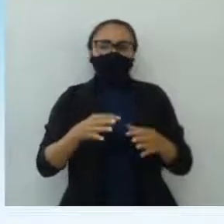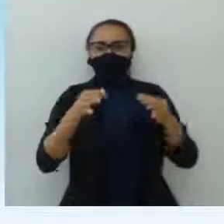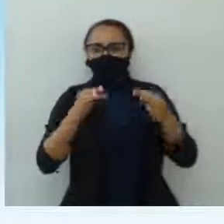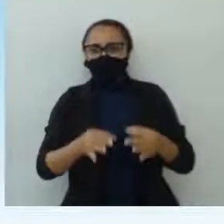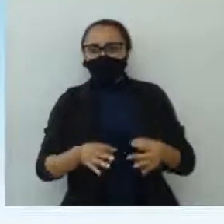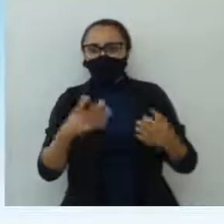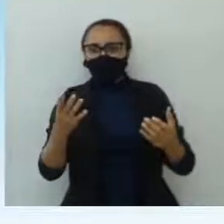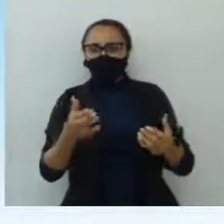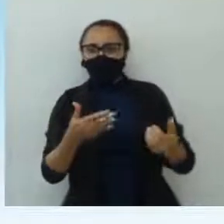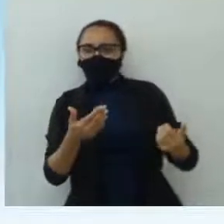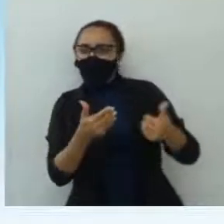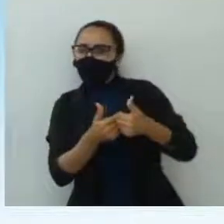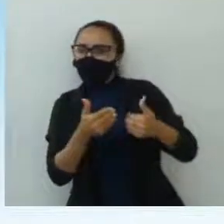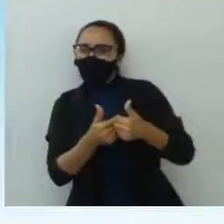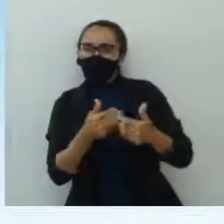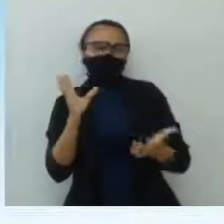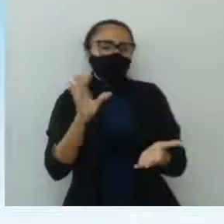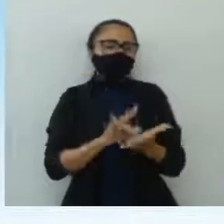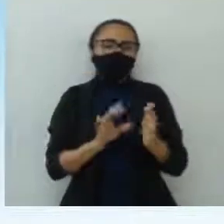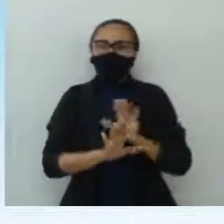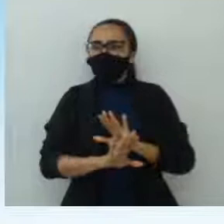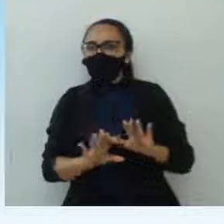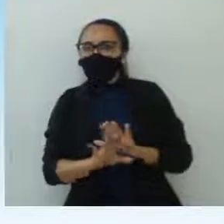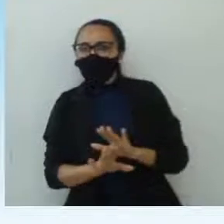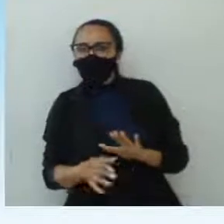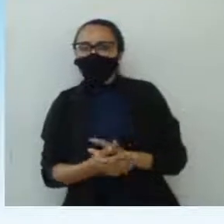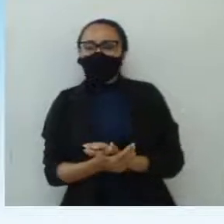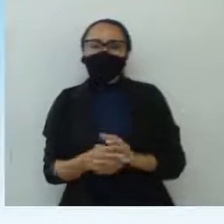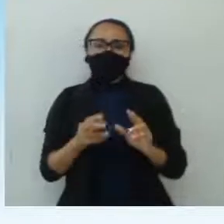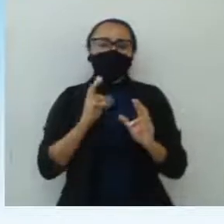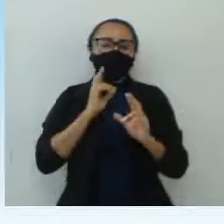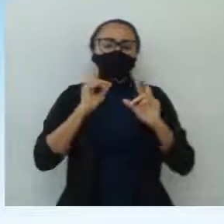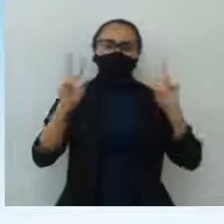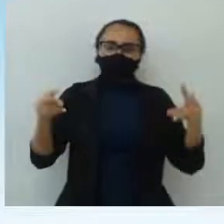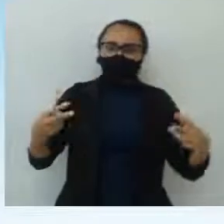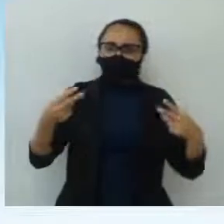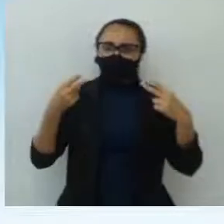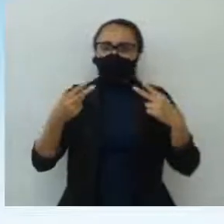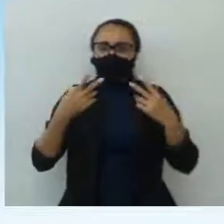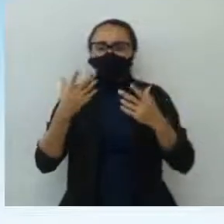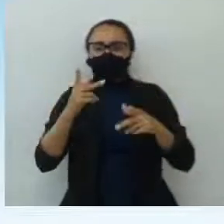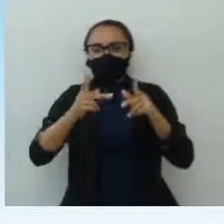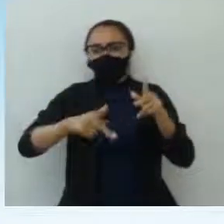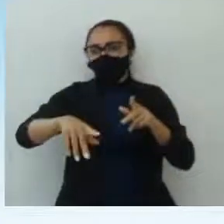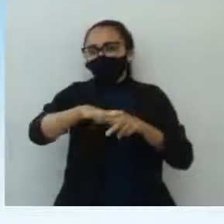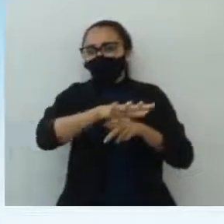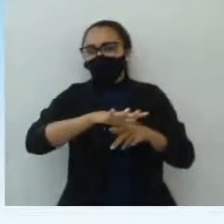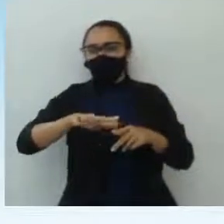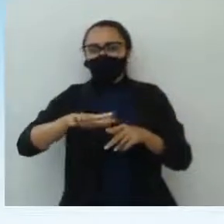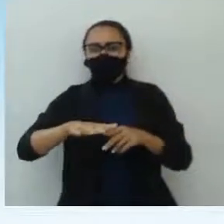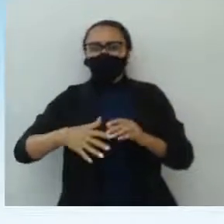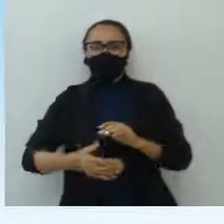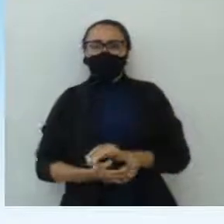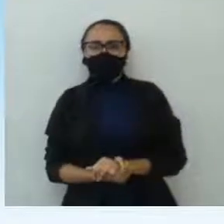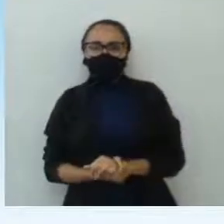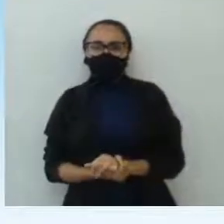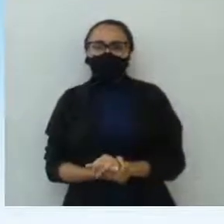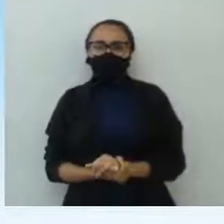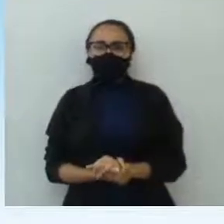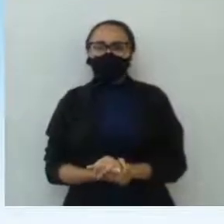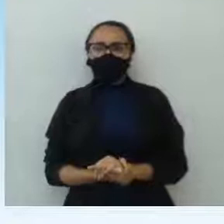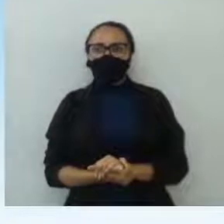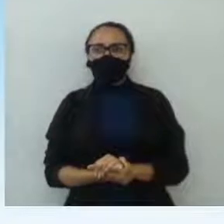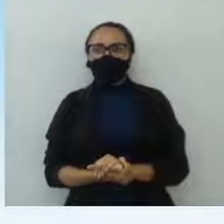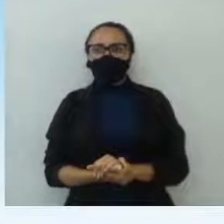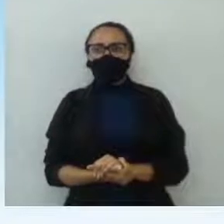próximo do real assim. Então, pretendia chamar a atenção do público para a arte em si mesma e não para a imitação da vida. E